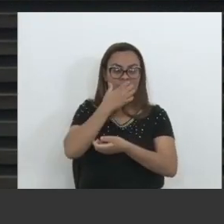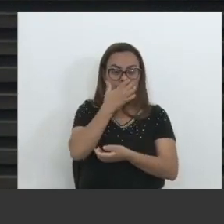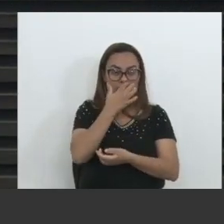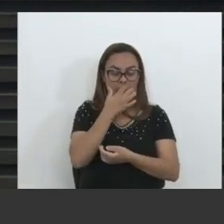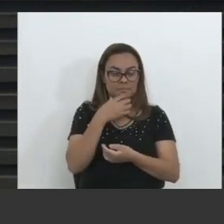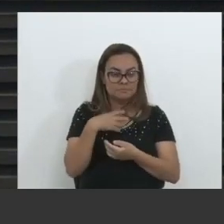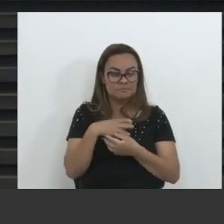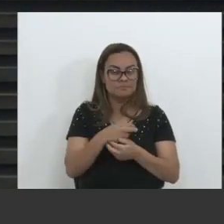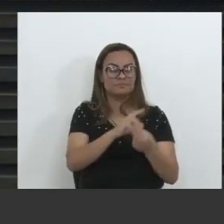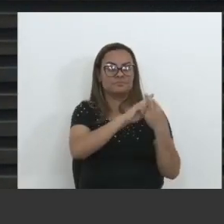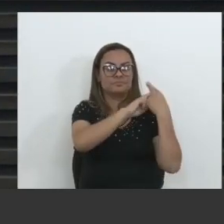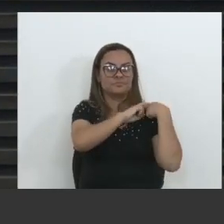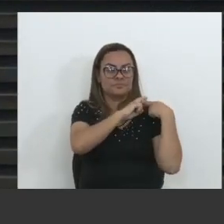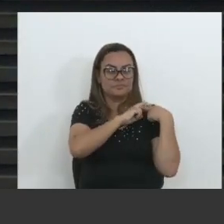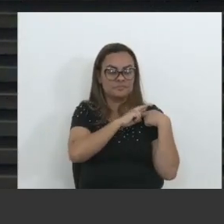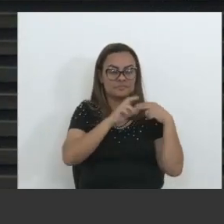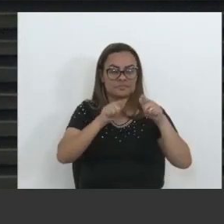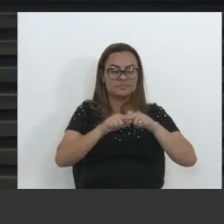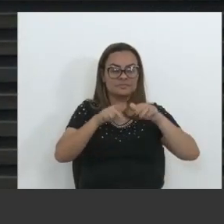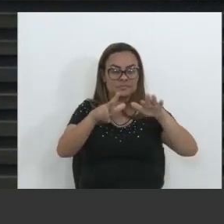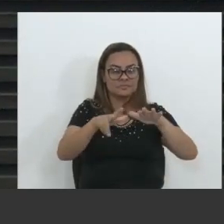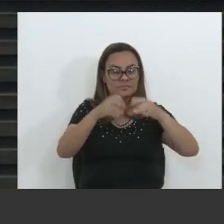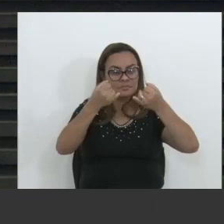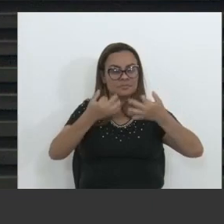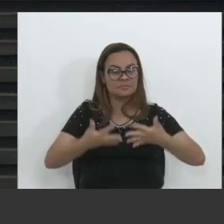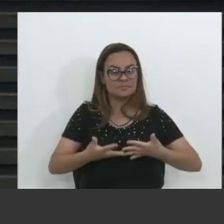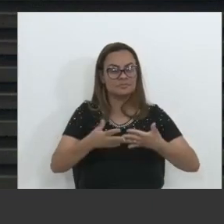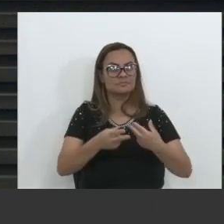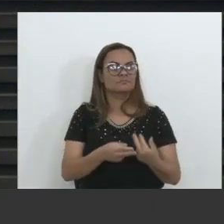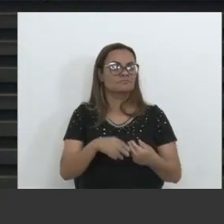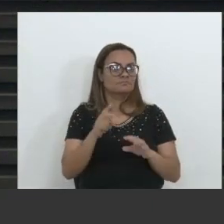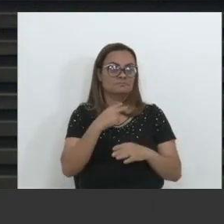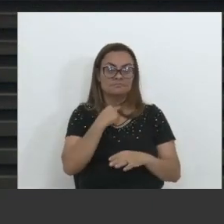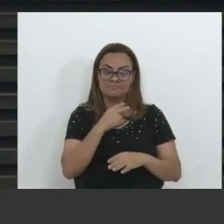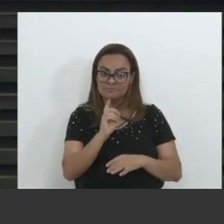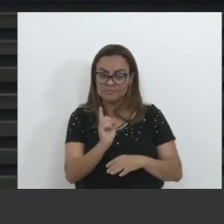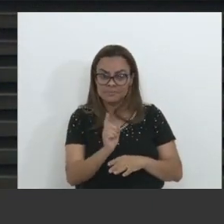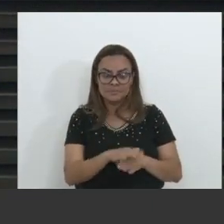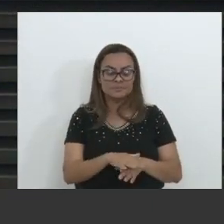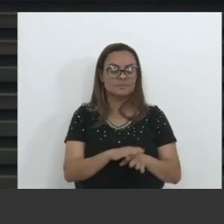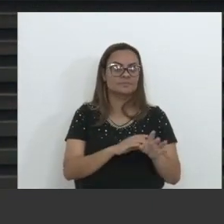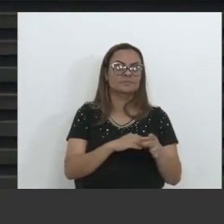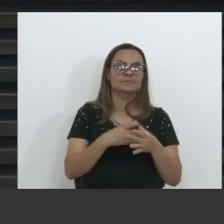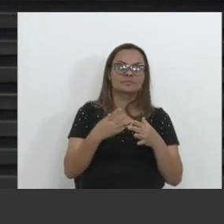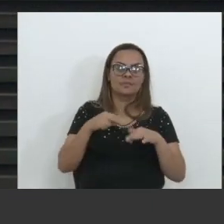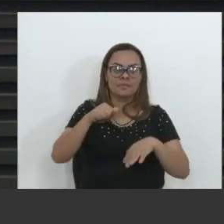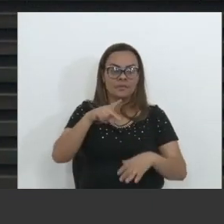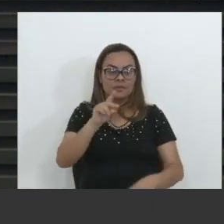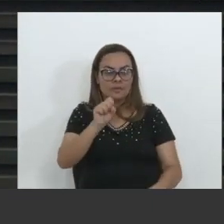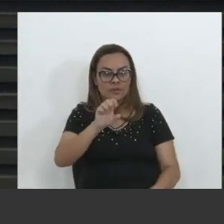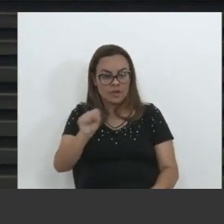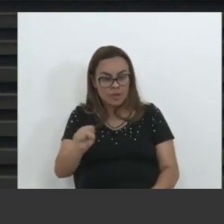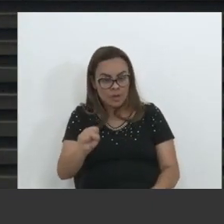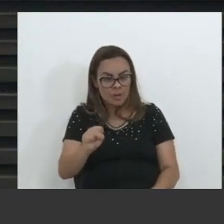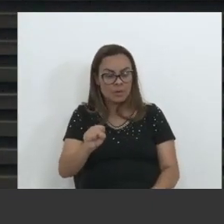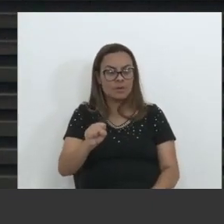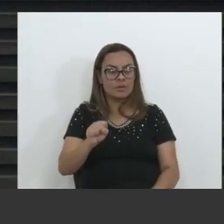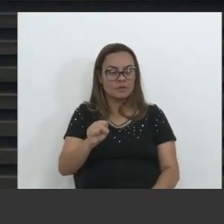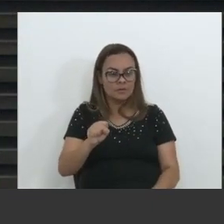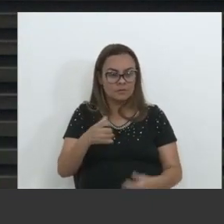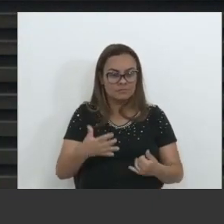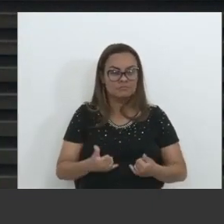função hoje como guarulhense falando é de não deixar os meninos Os Mamonas Assassinas que tinham tanto